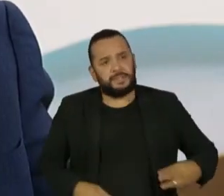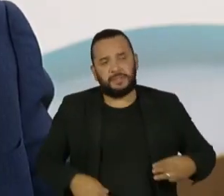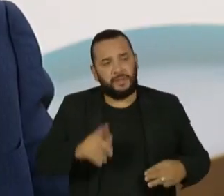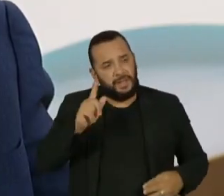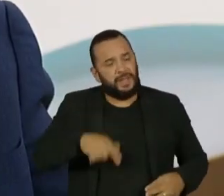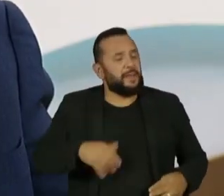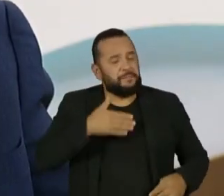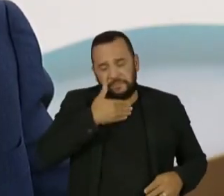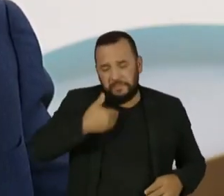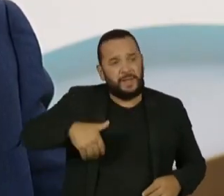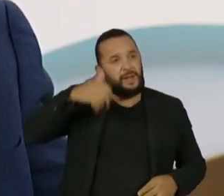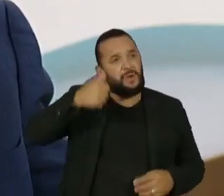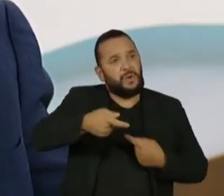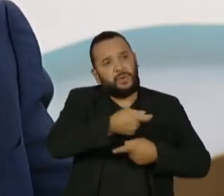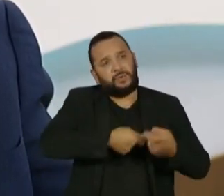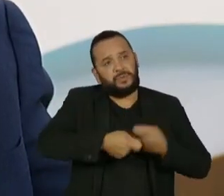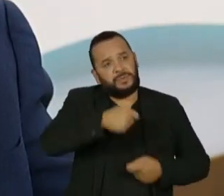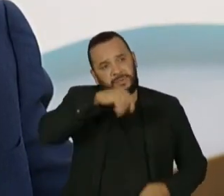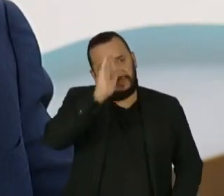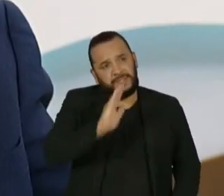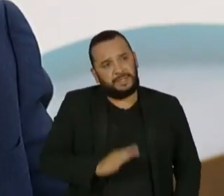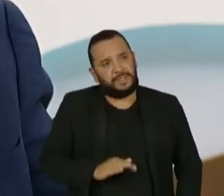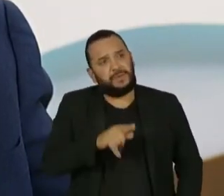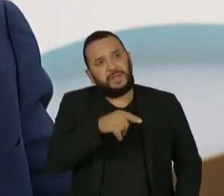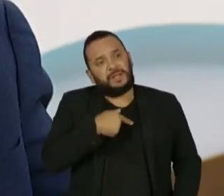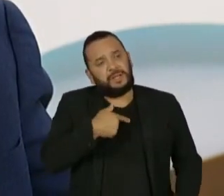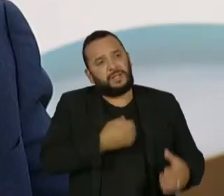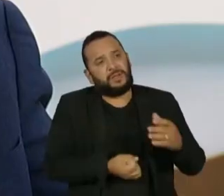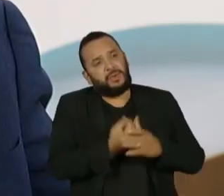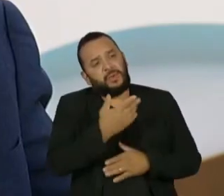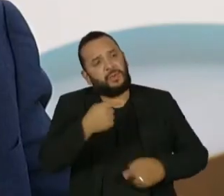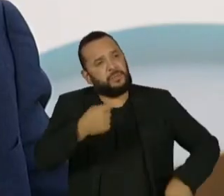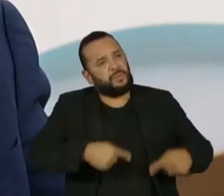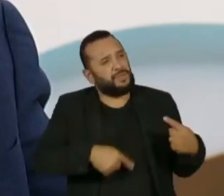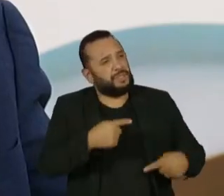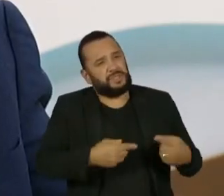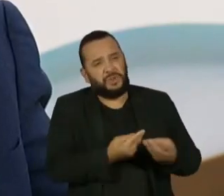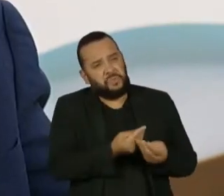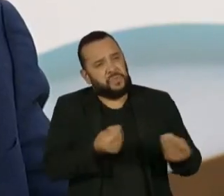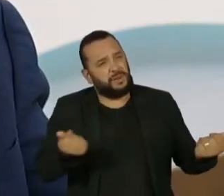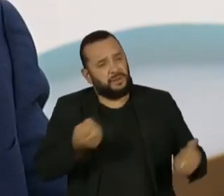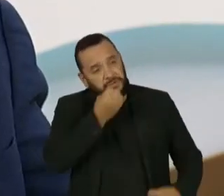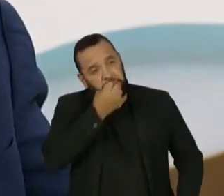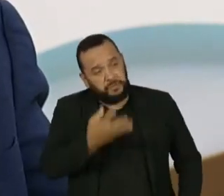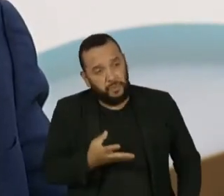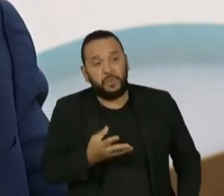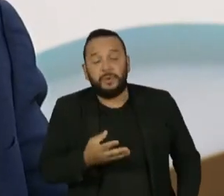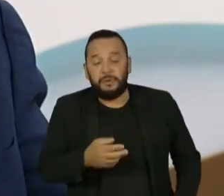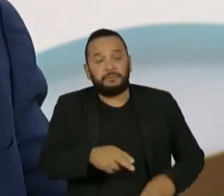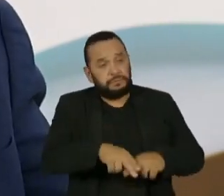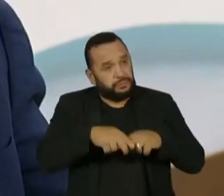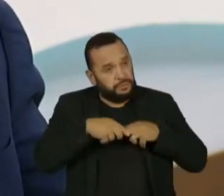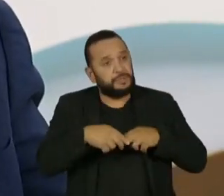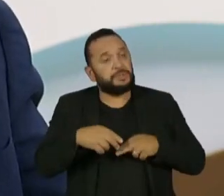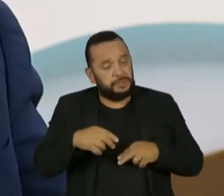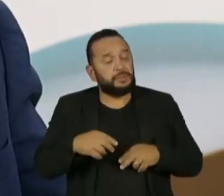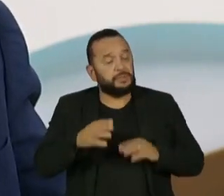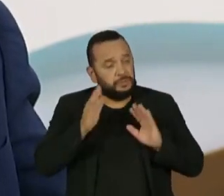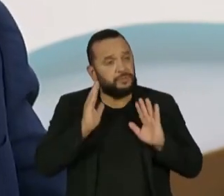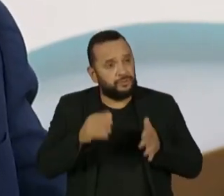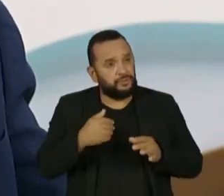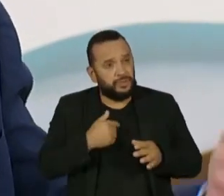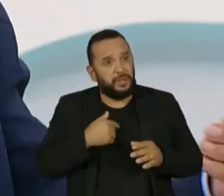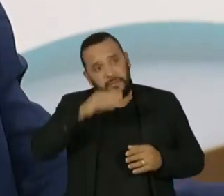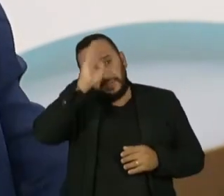economistas que o Brasil tem. E implementou políticas públicas tão eficientes que permitiram os números que eu acabei de exemplificar